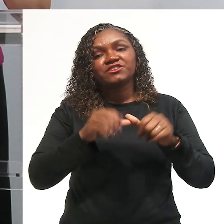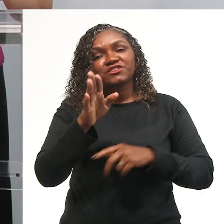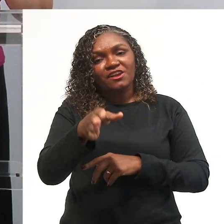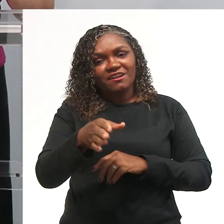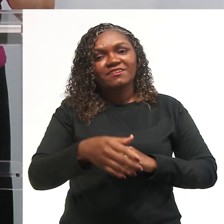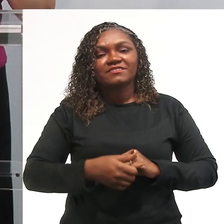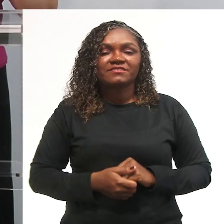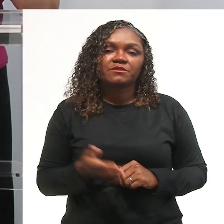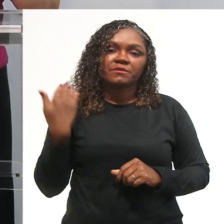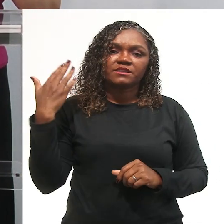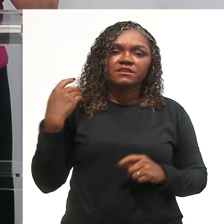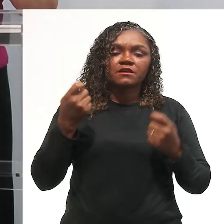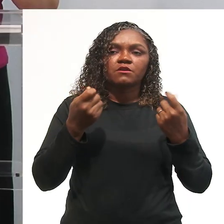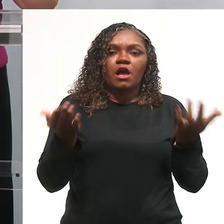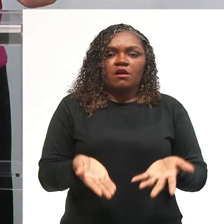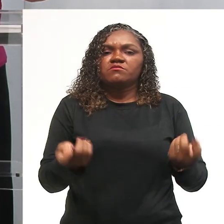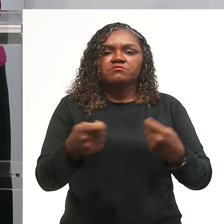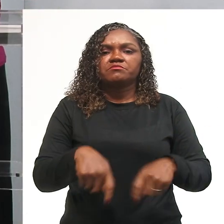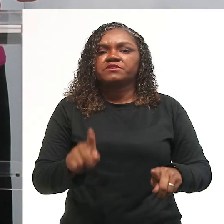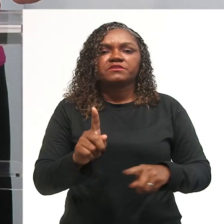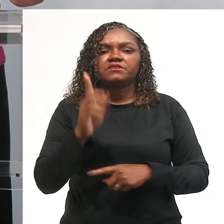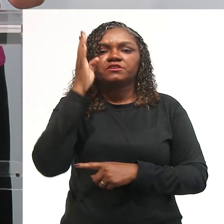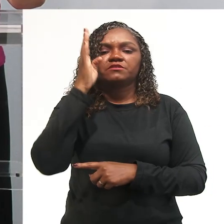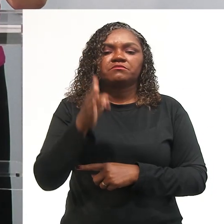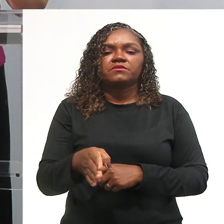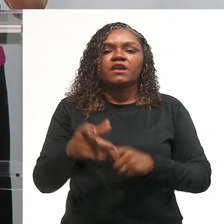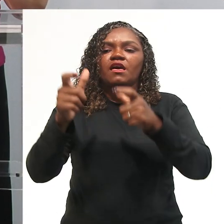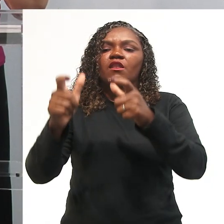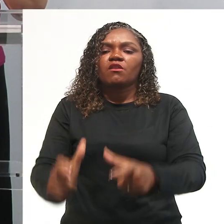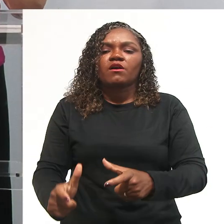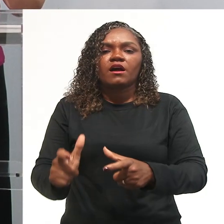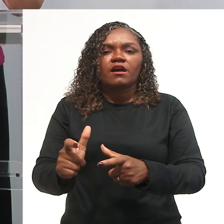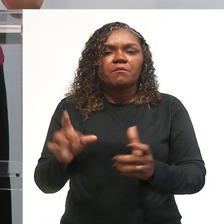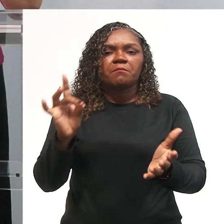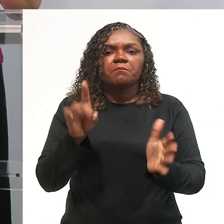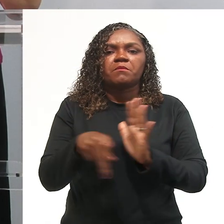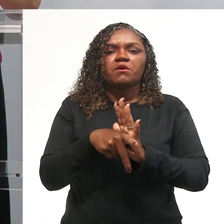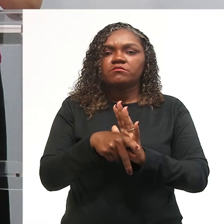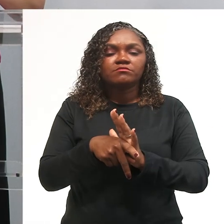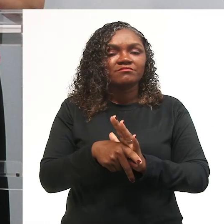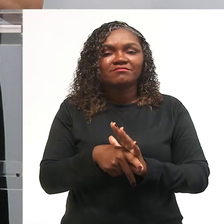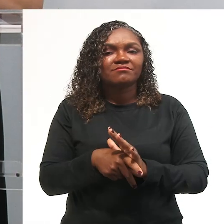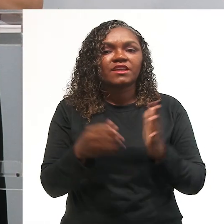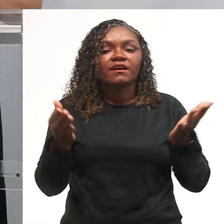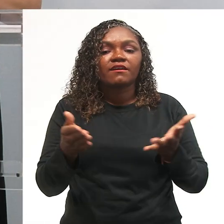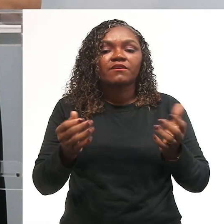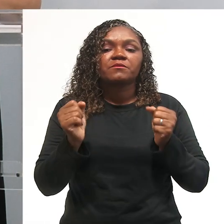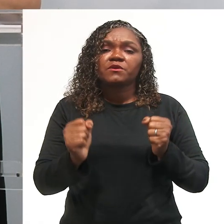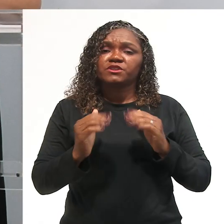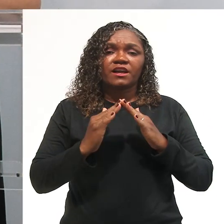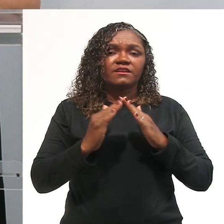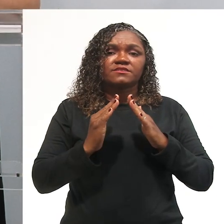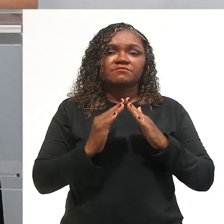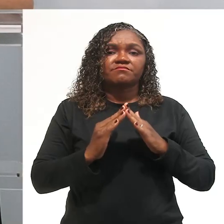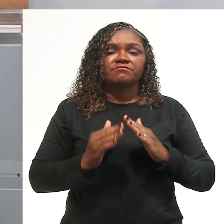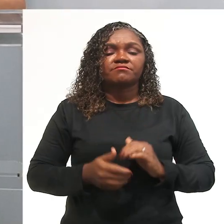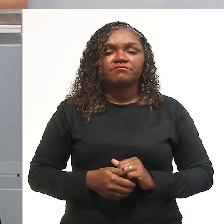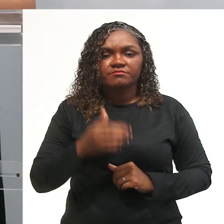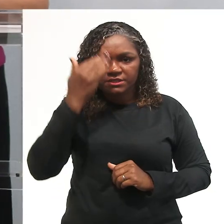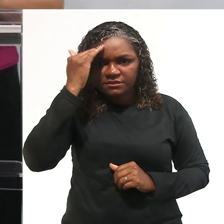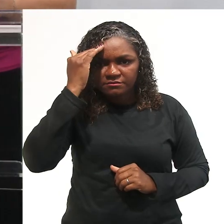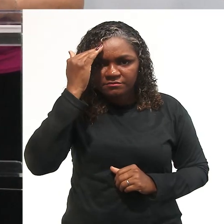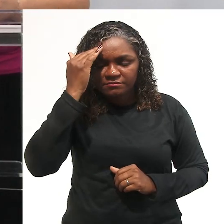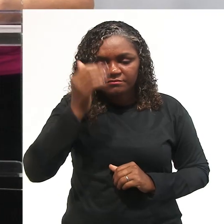dia, necessariamente nem tem um local específico. O trabalho pode ser feito de casa mesmo. Tá